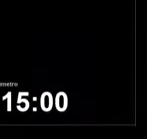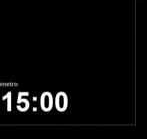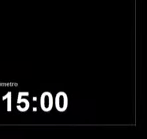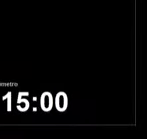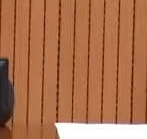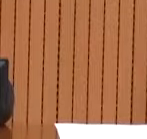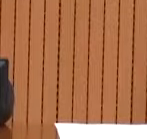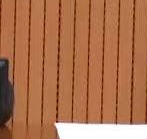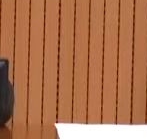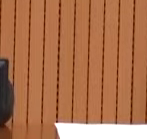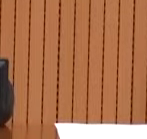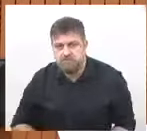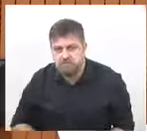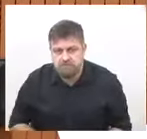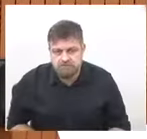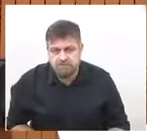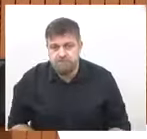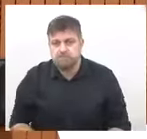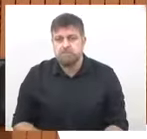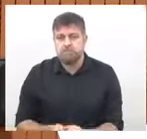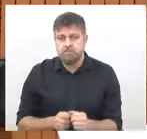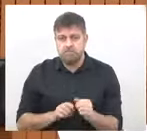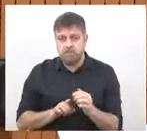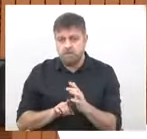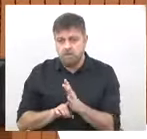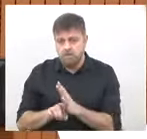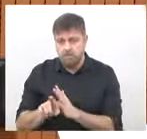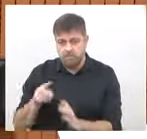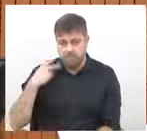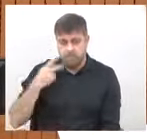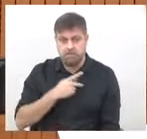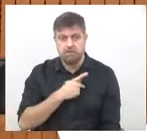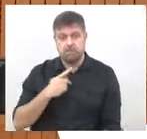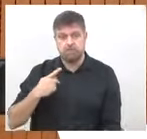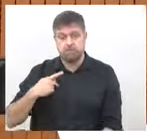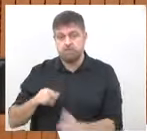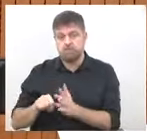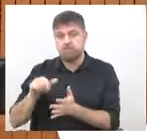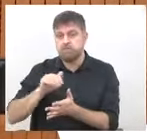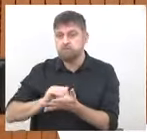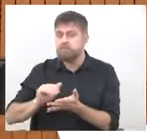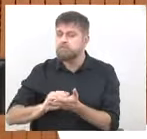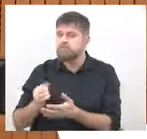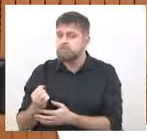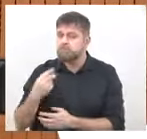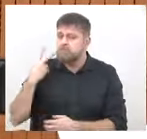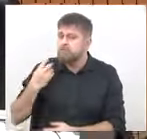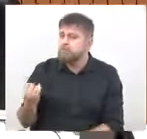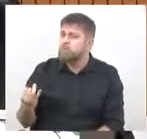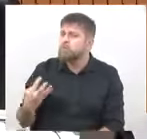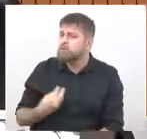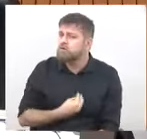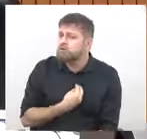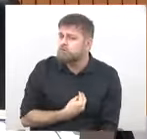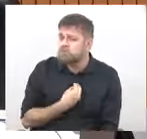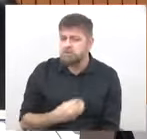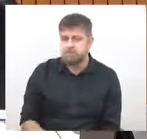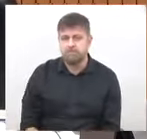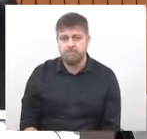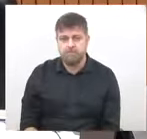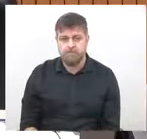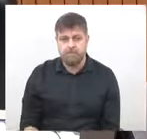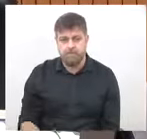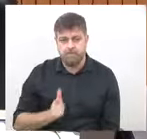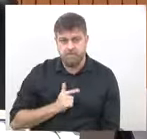Eu consulto o vereador Pastor Elias, primeiro secretário, o número de vereadores presentes. Senhor presidente,